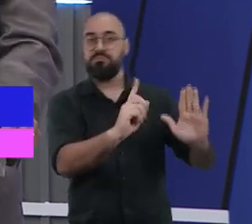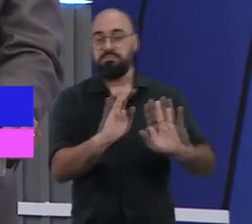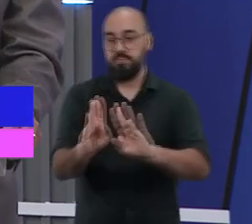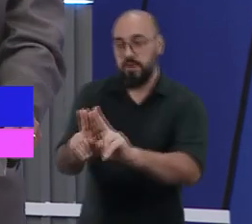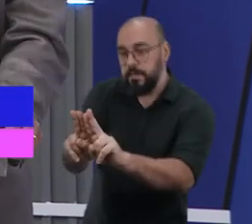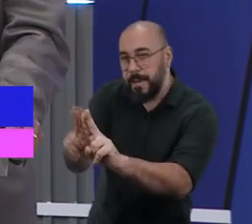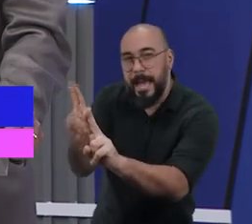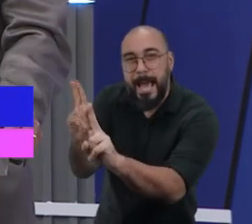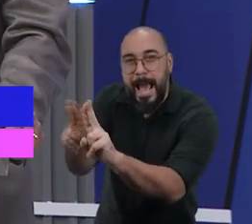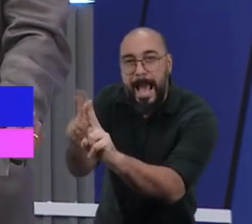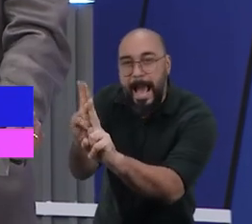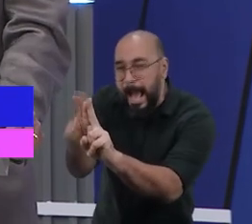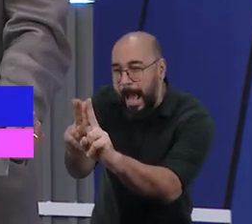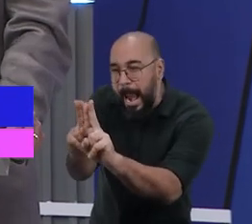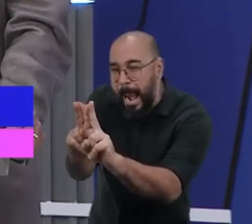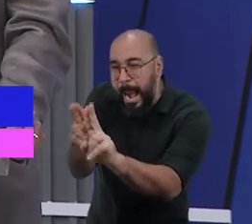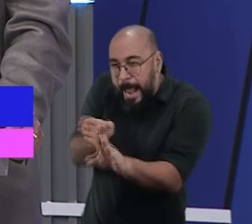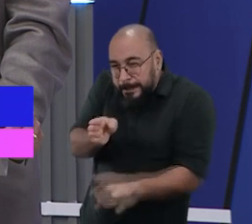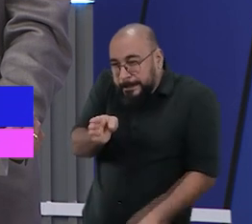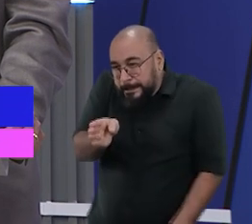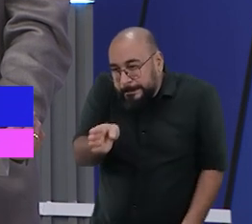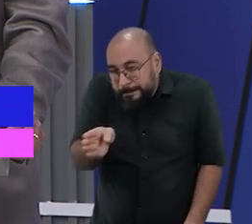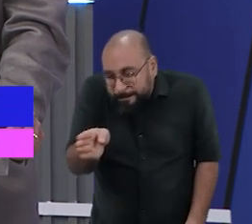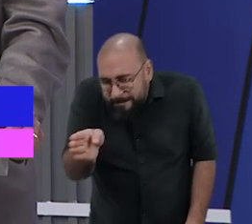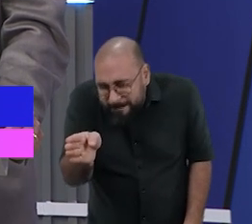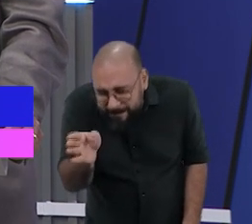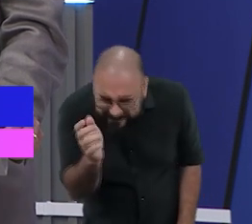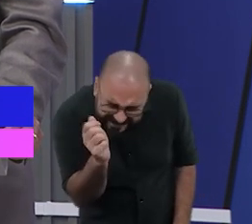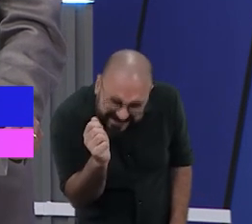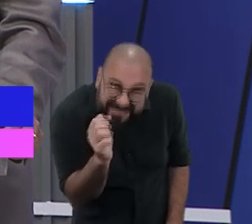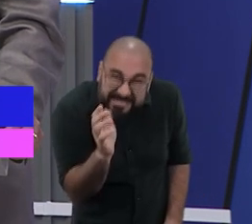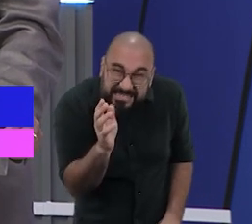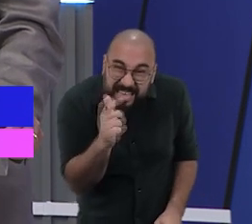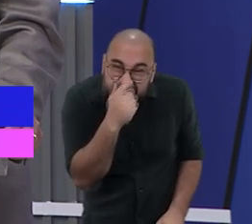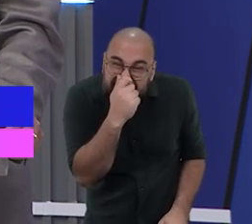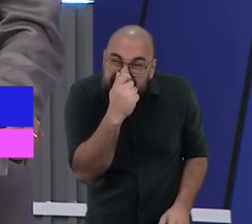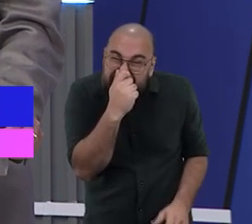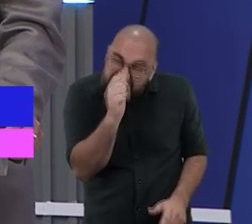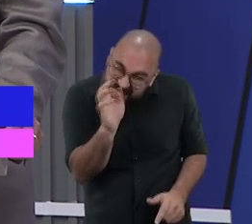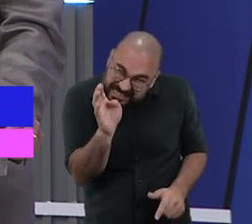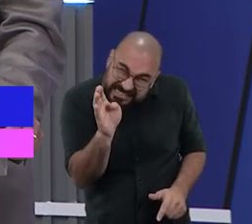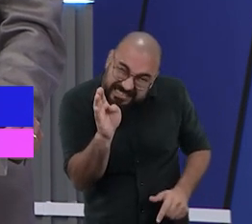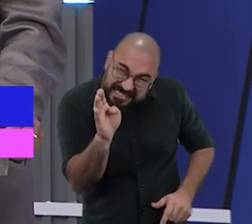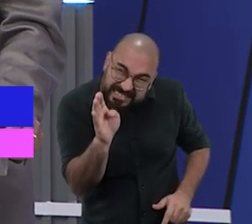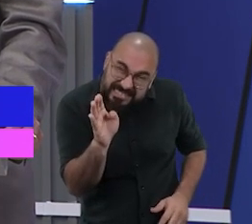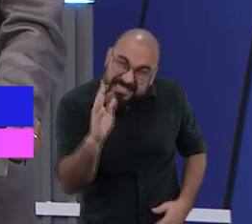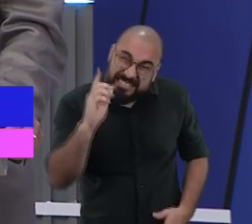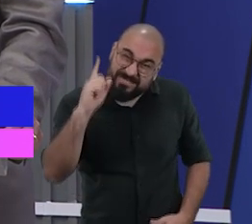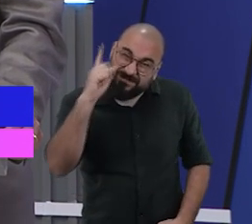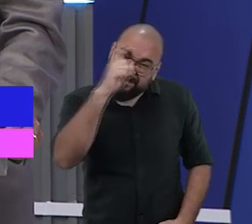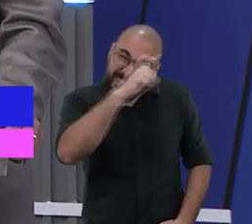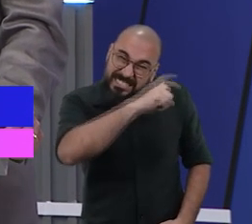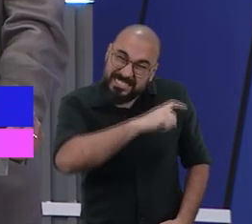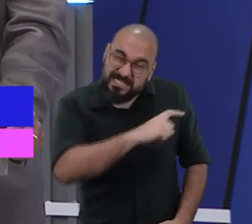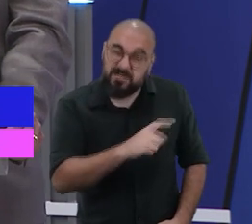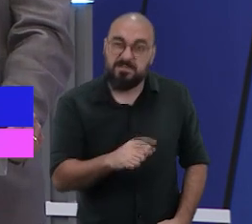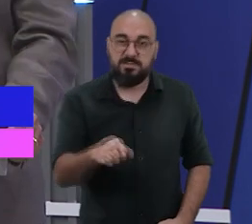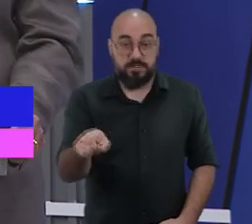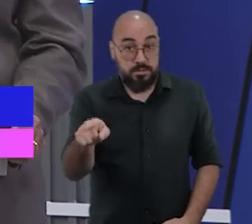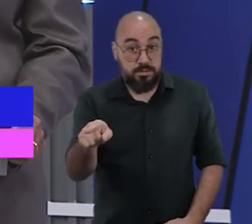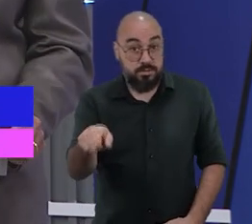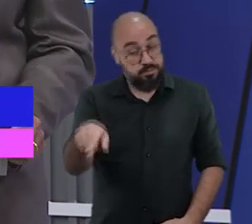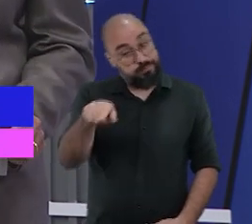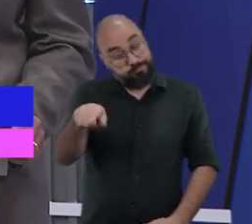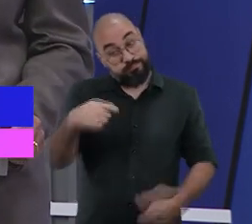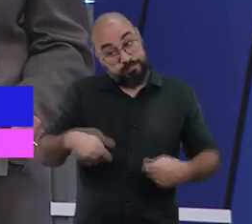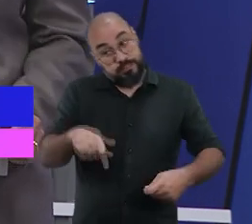para longe de Deus. Ora, se você quer salvação, tem que entrar no caminho estreito. O caminho não é fácil, o caminho não é simples, porque existe